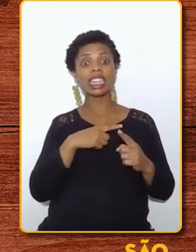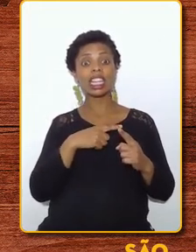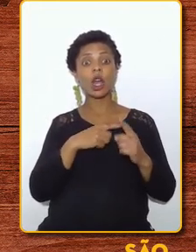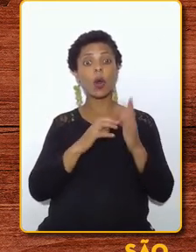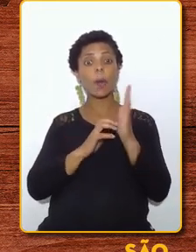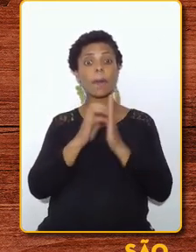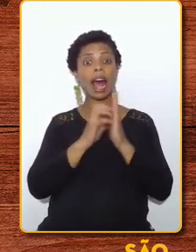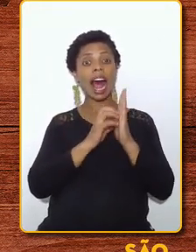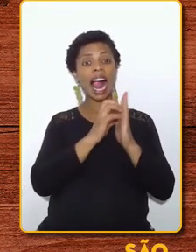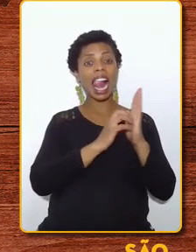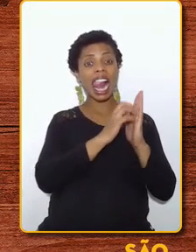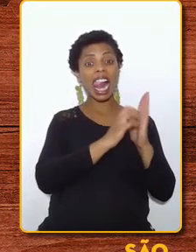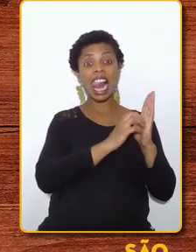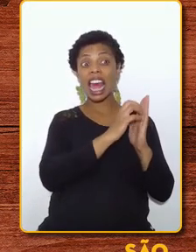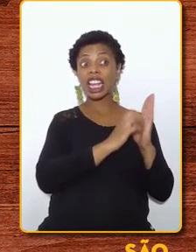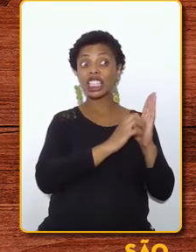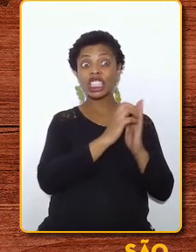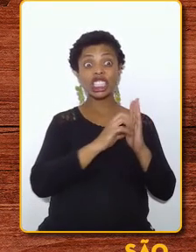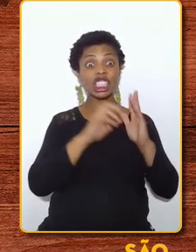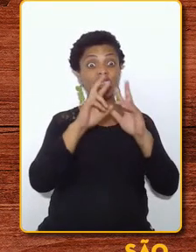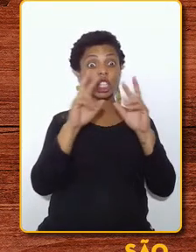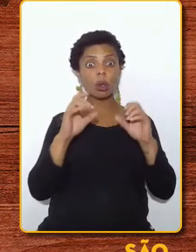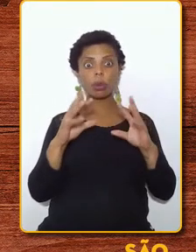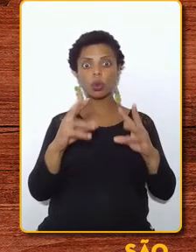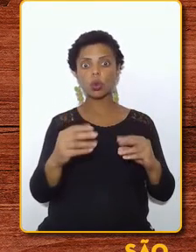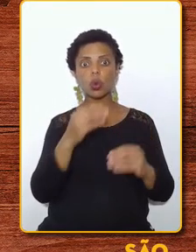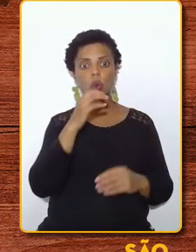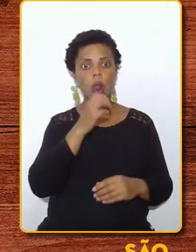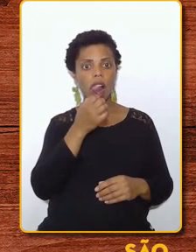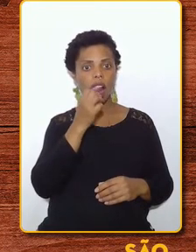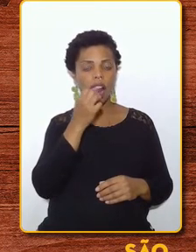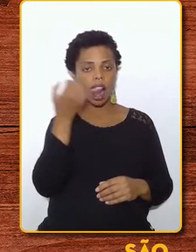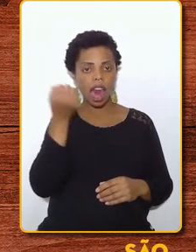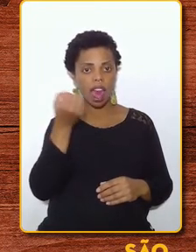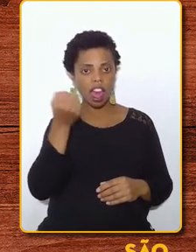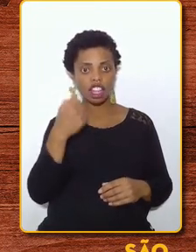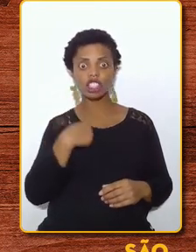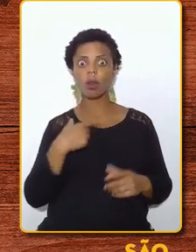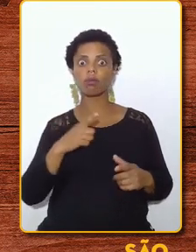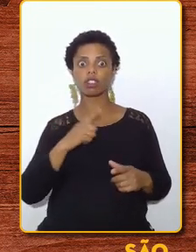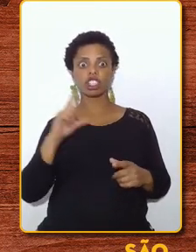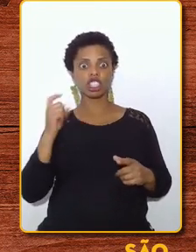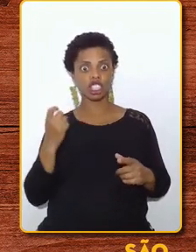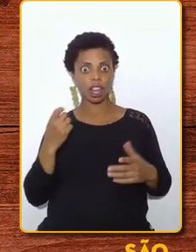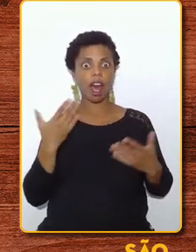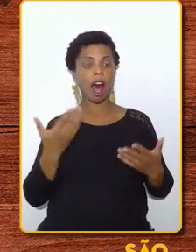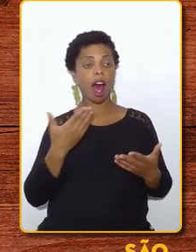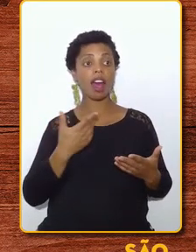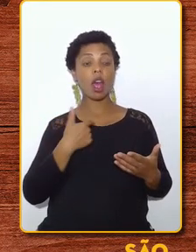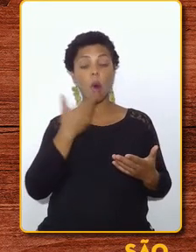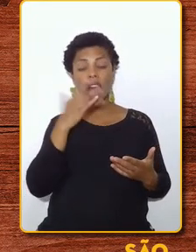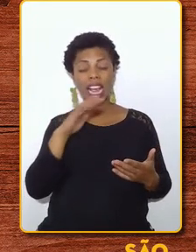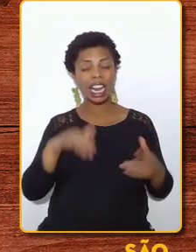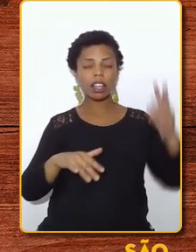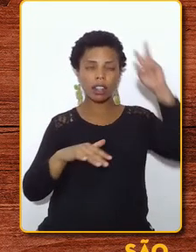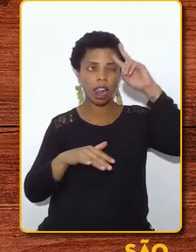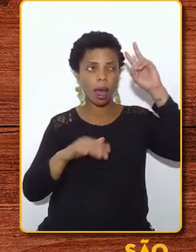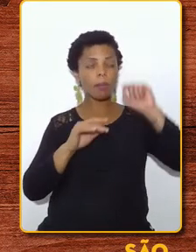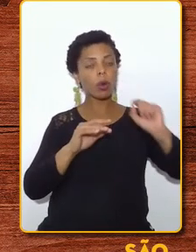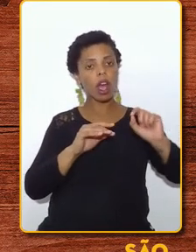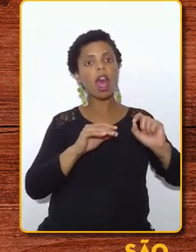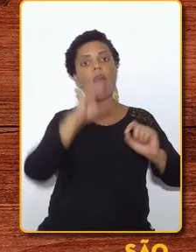derivados de leite fatal. Então, eu me lembro de criança aprendendo a fazer leite de